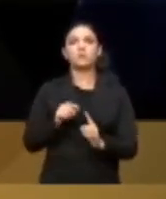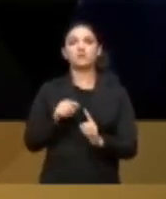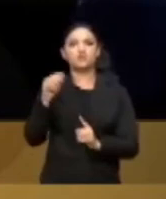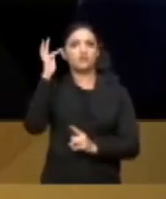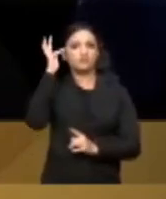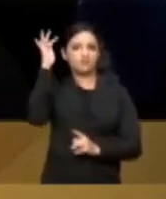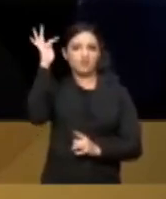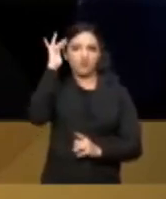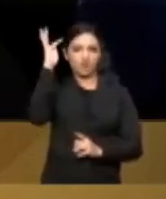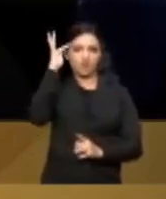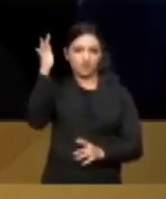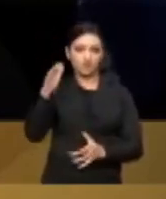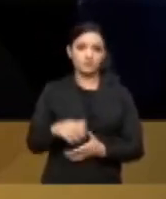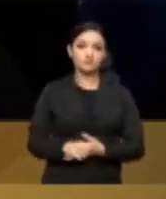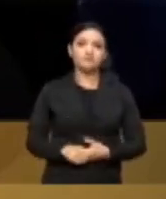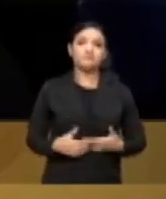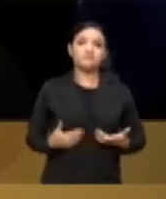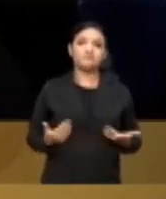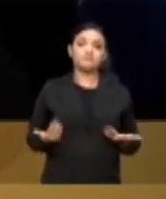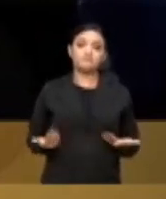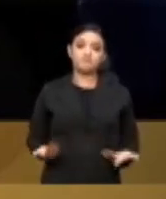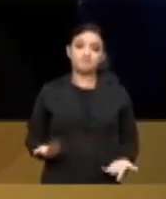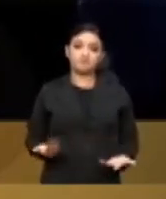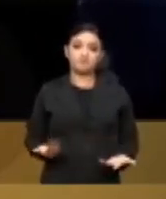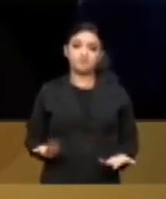convicção ideológica. Estes